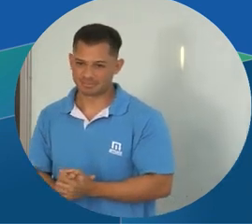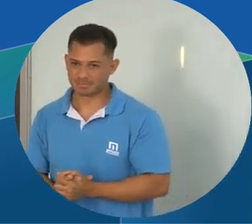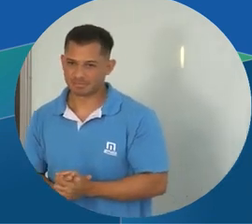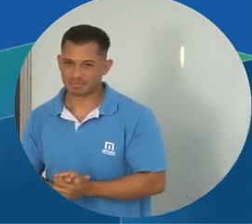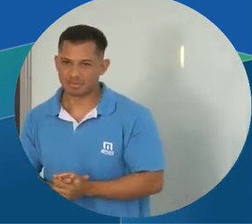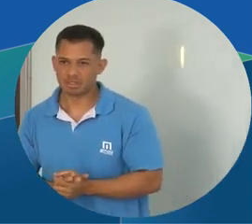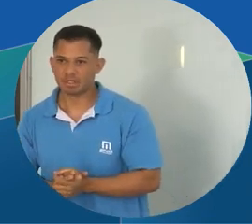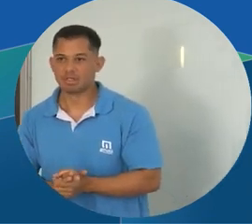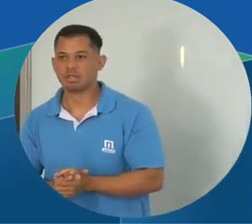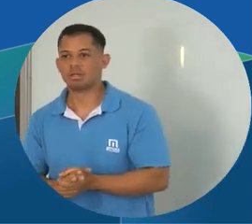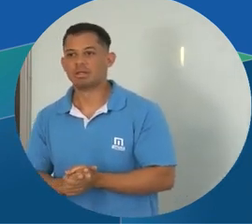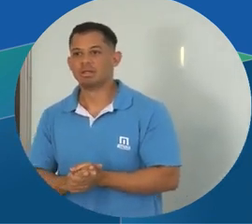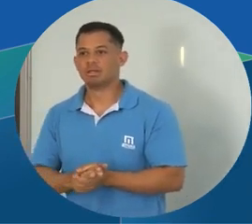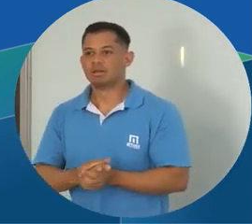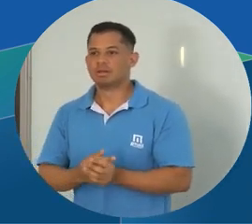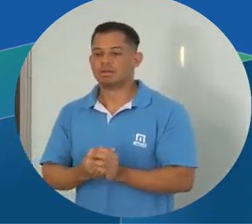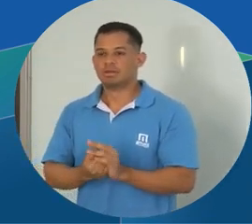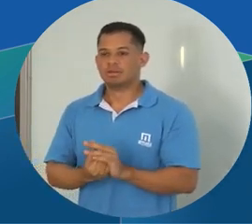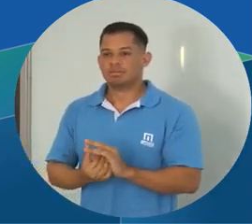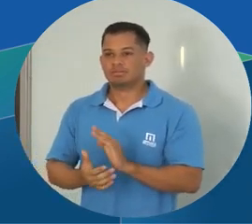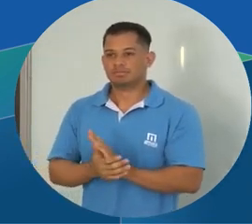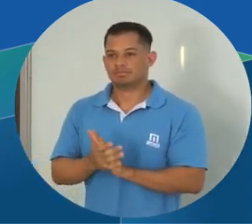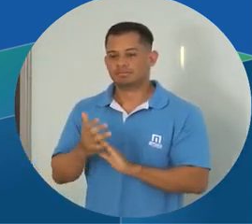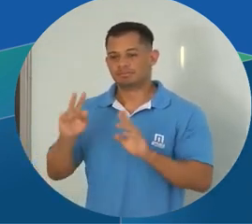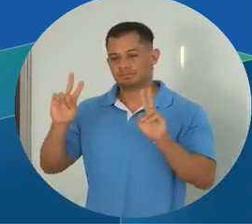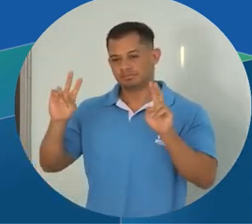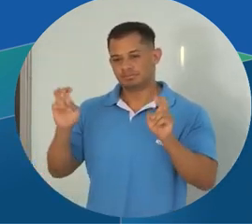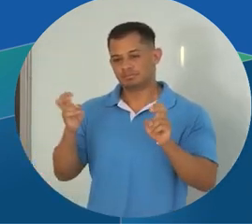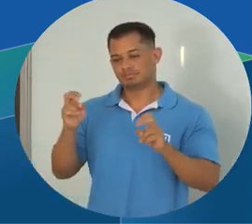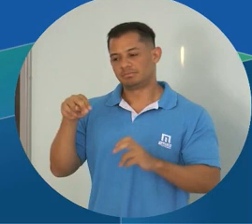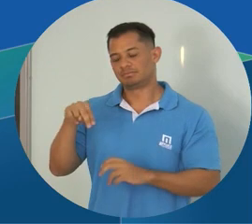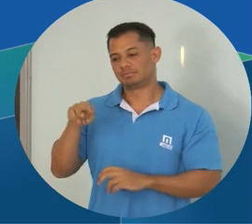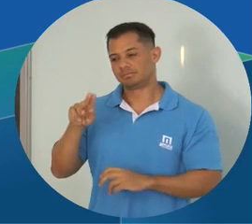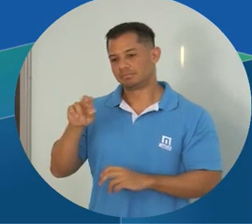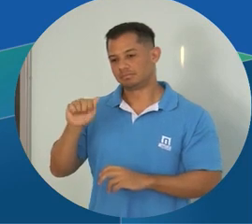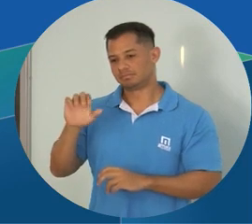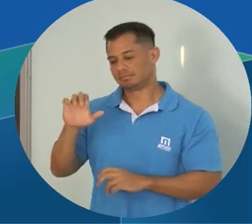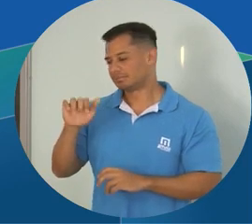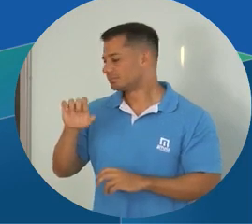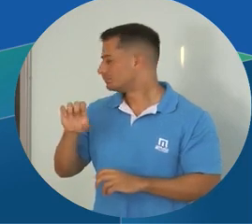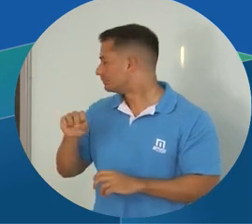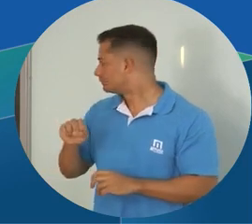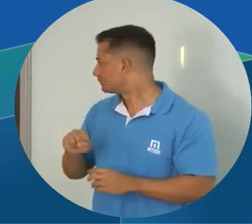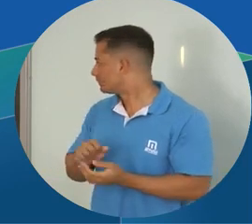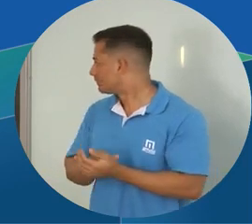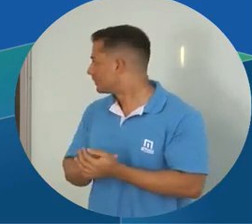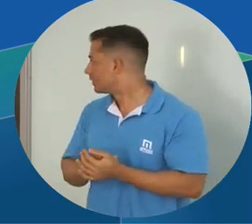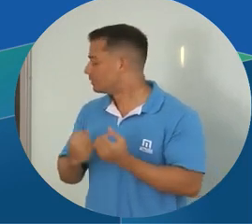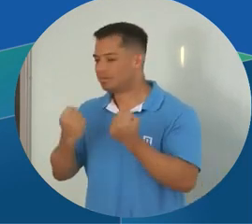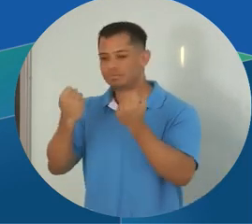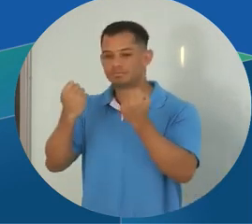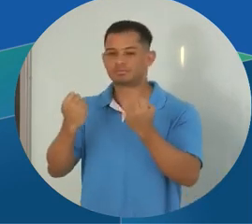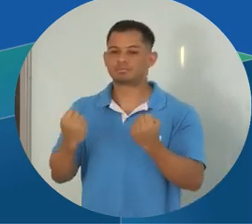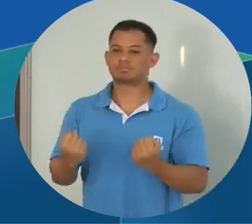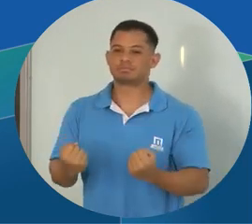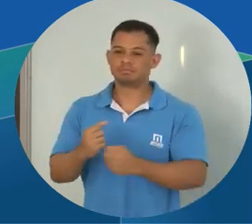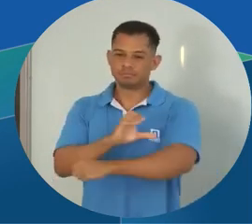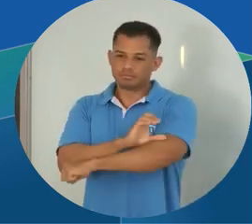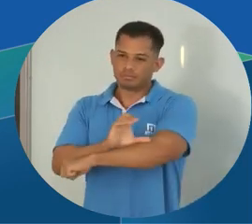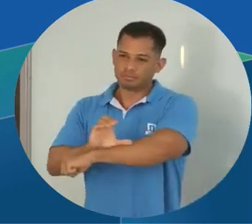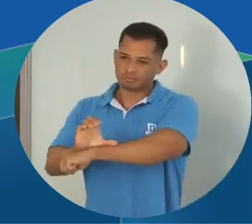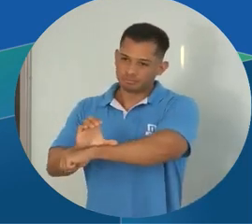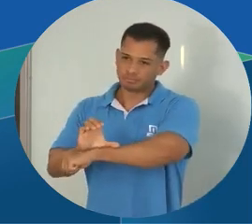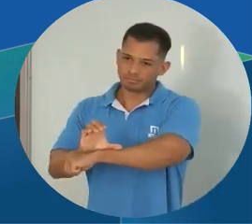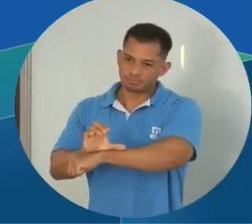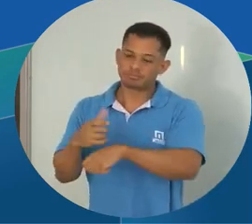da nuance do projeto. O peso específico do concreto. Concreto massa, normalmente